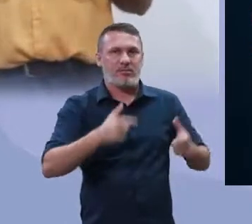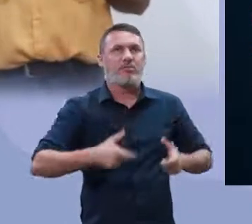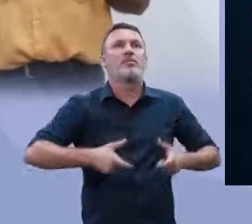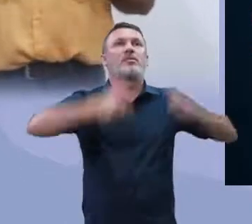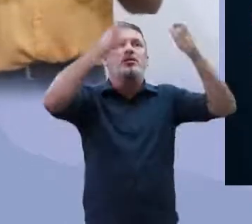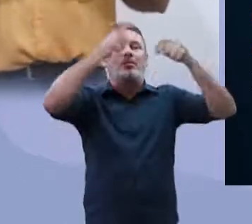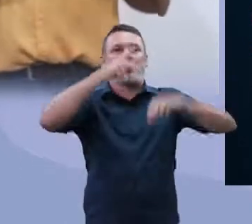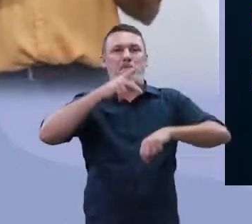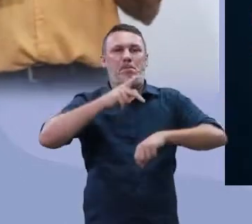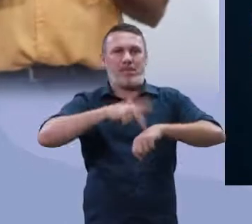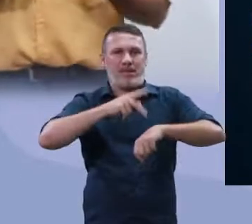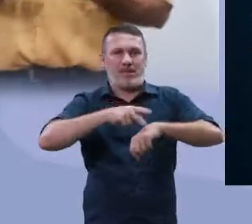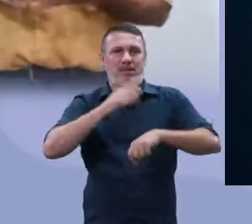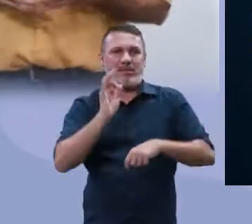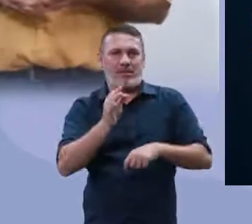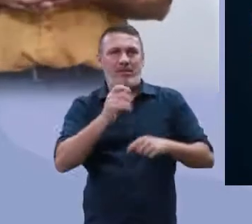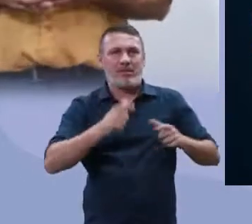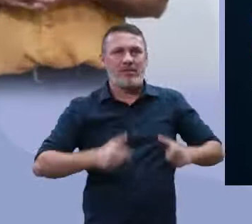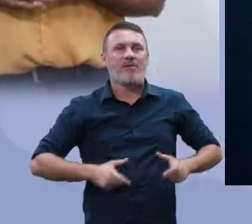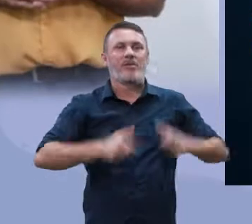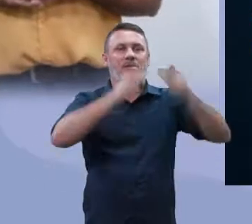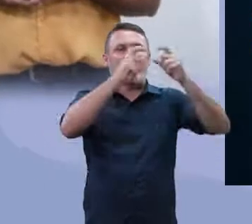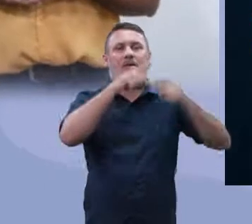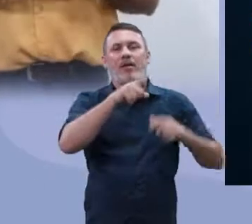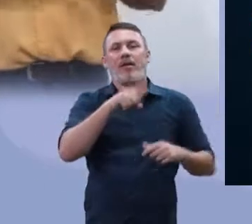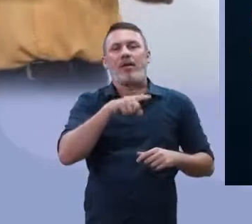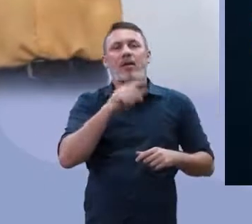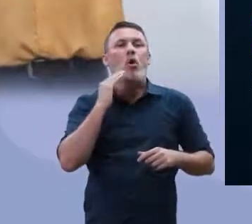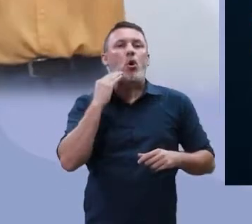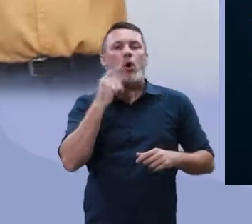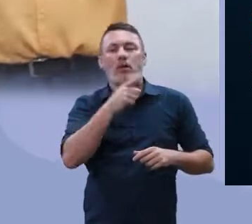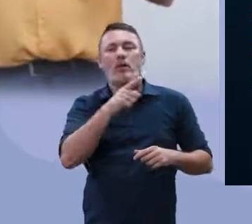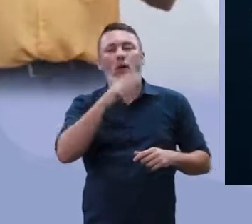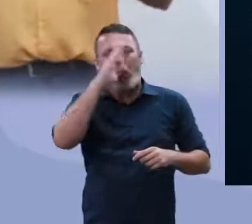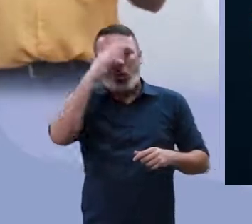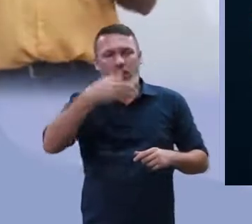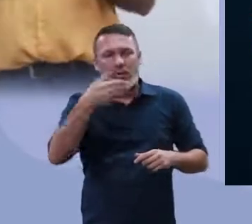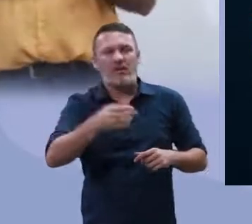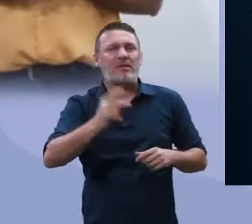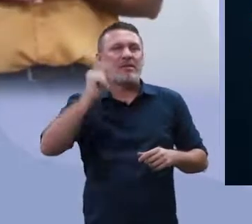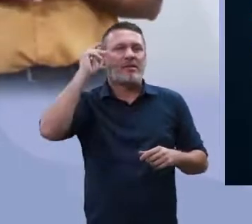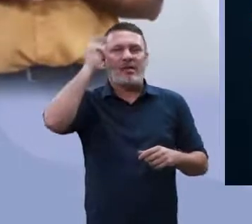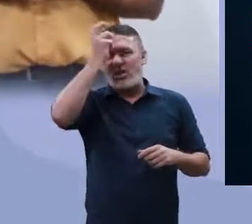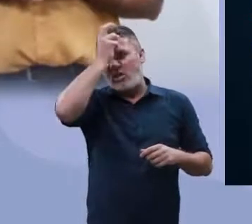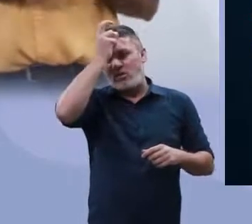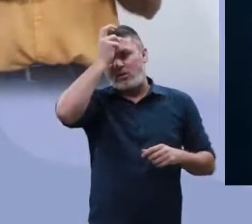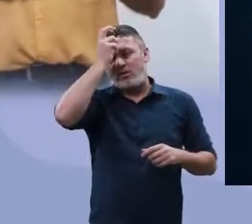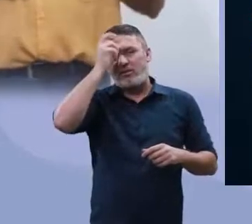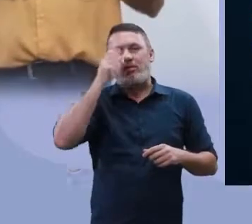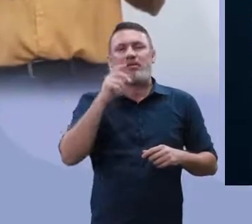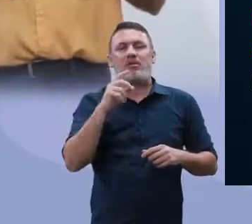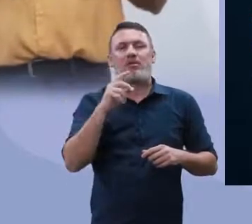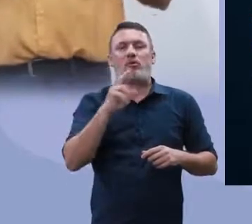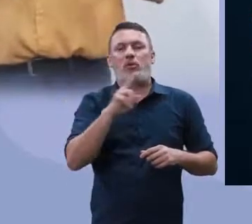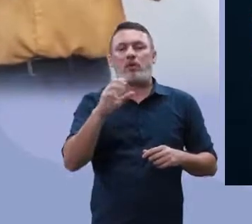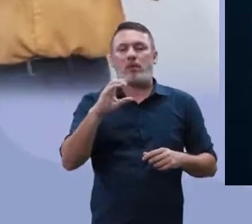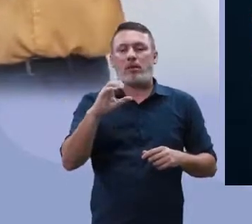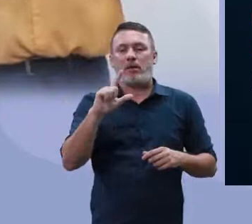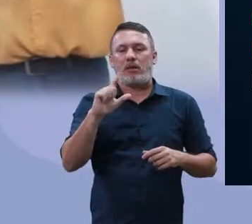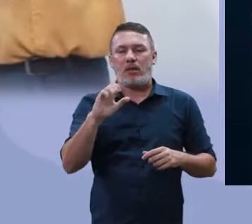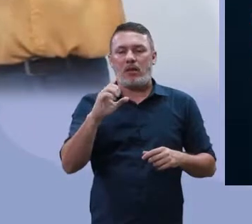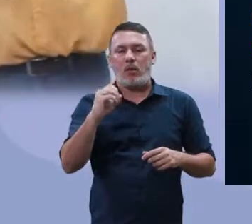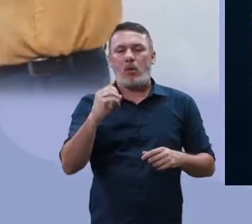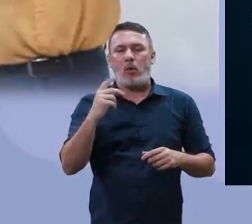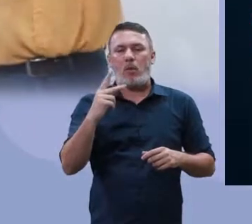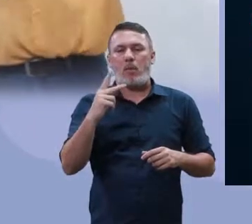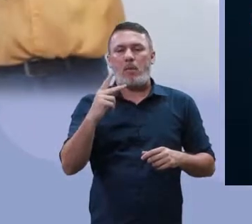obelisco granítico feito em granito rosa, em homenagem, né, à grande rainha Cleópatra, né, onde nesse obelisco,